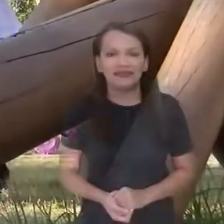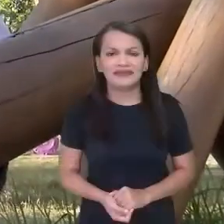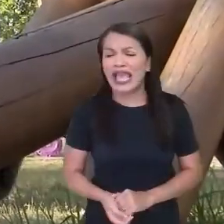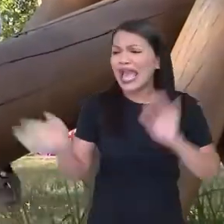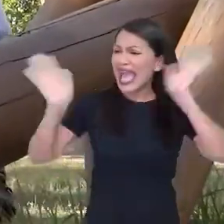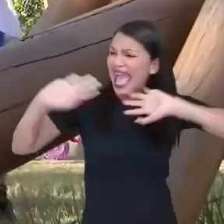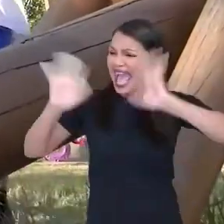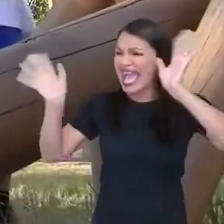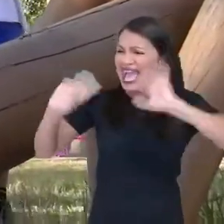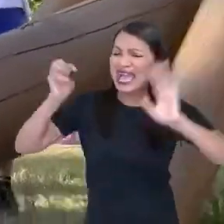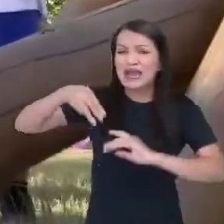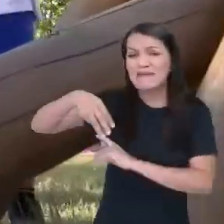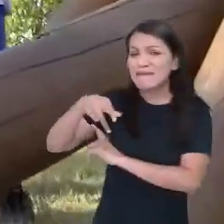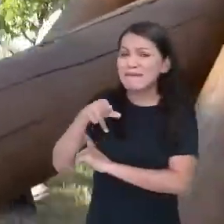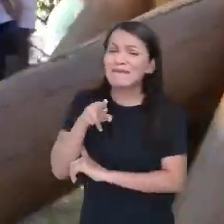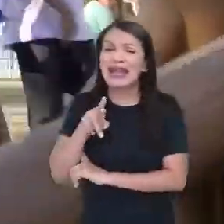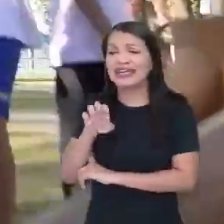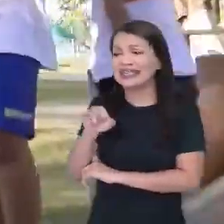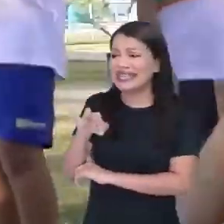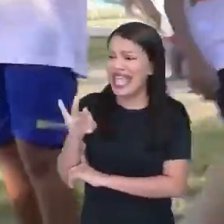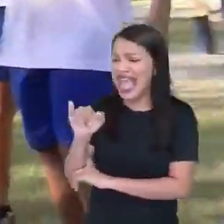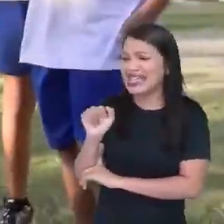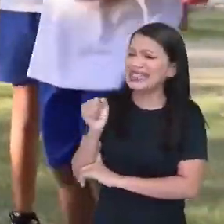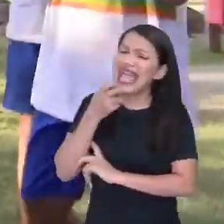Cadê Mariana